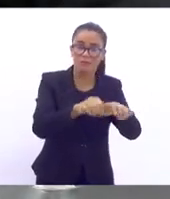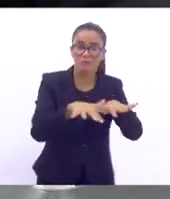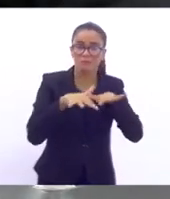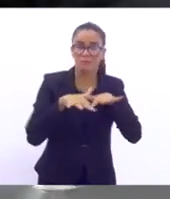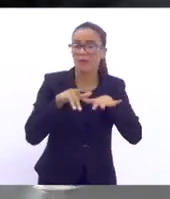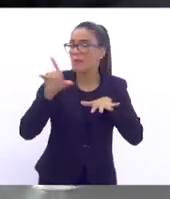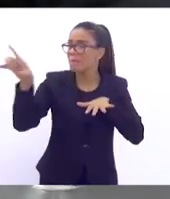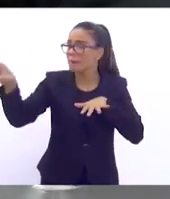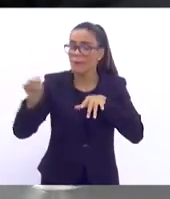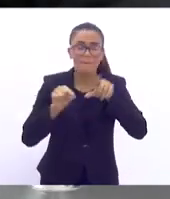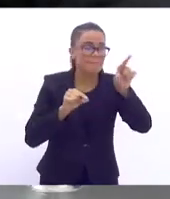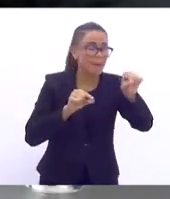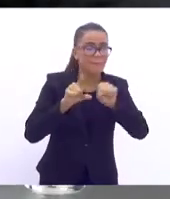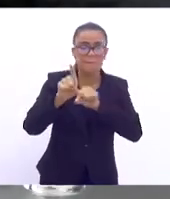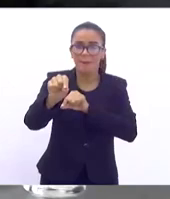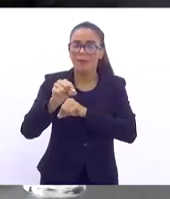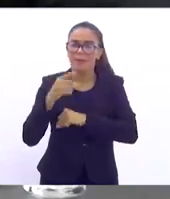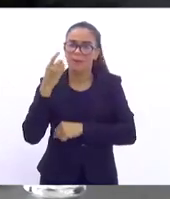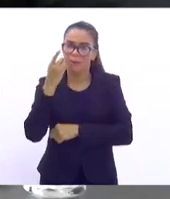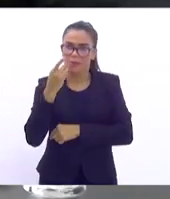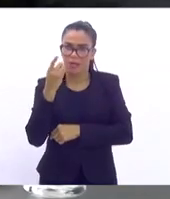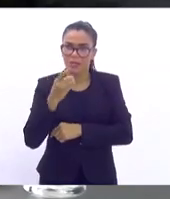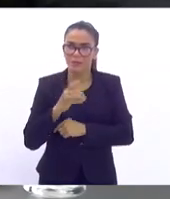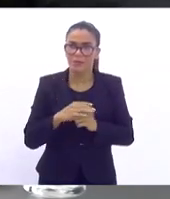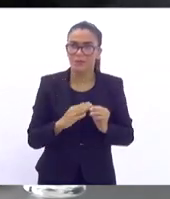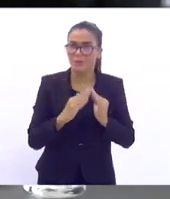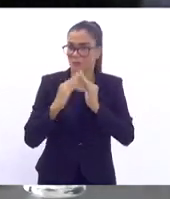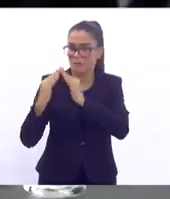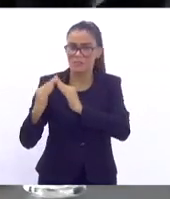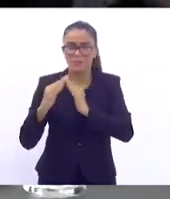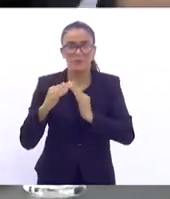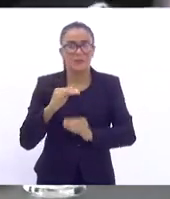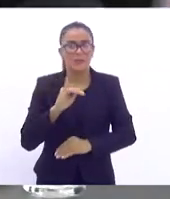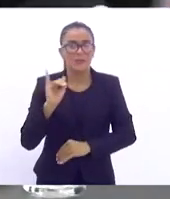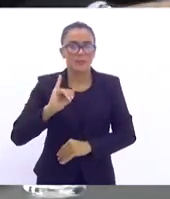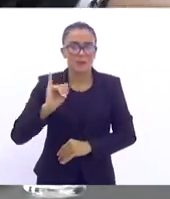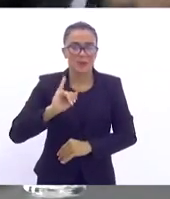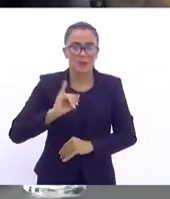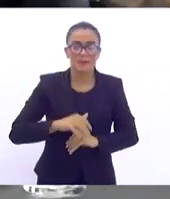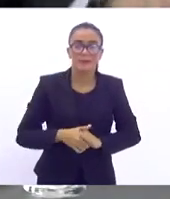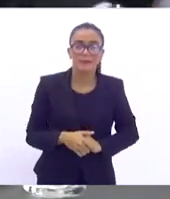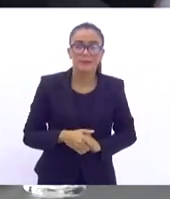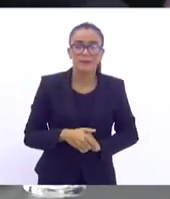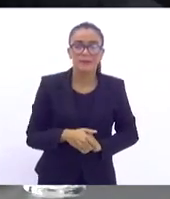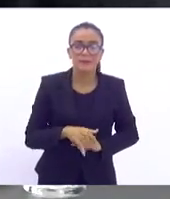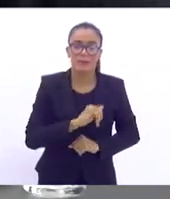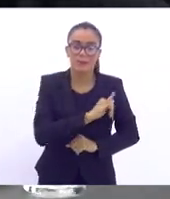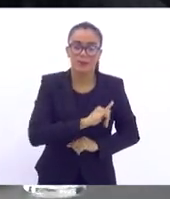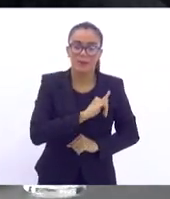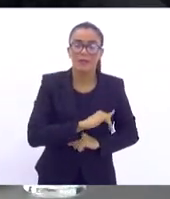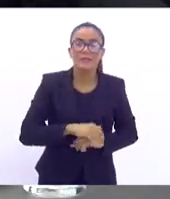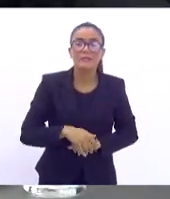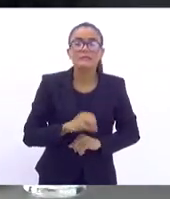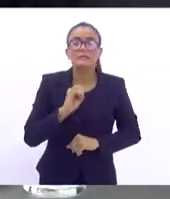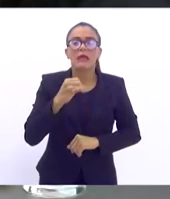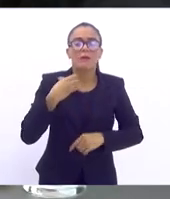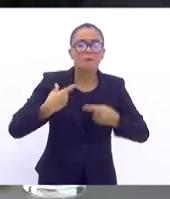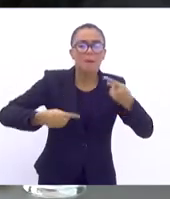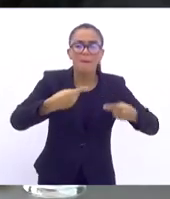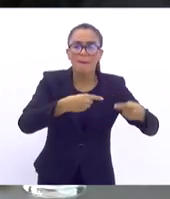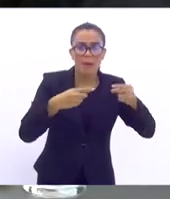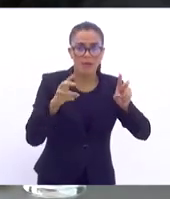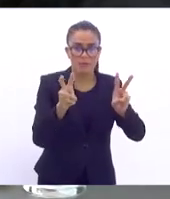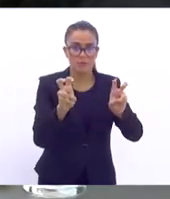de mim com deputado né meu vizinho lá de Itaboraí e a gente quiser a ter um assunto e não necessariamente